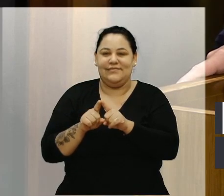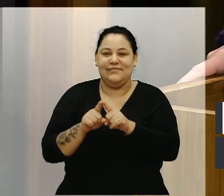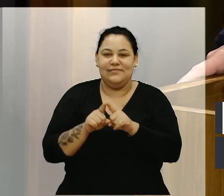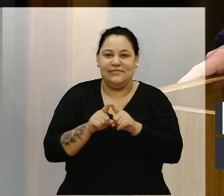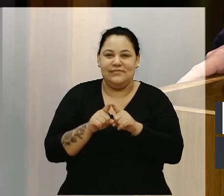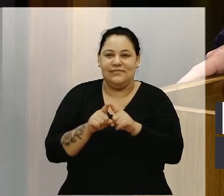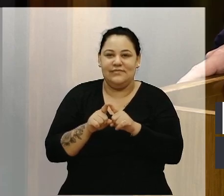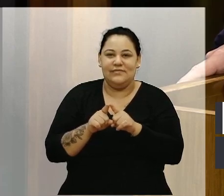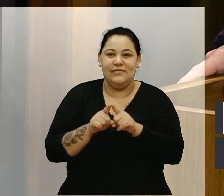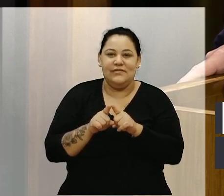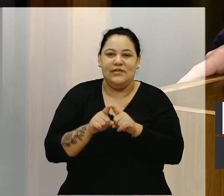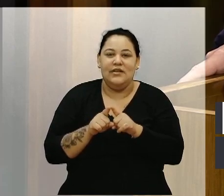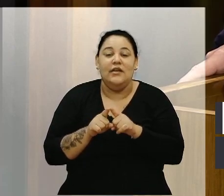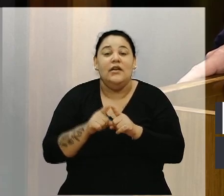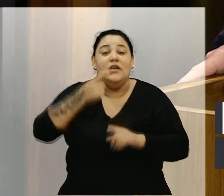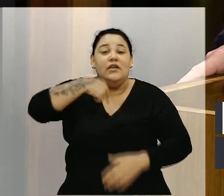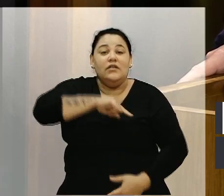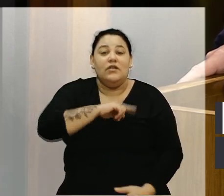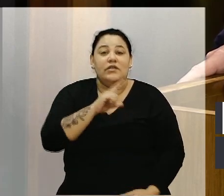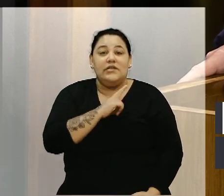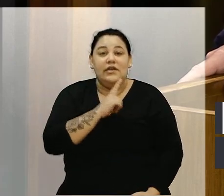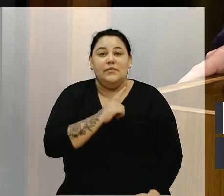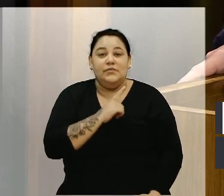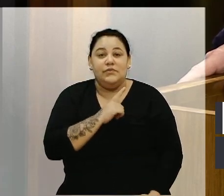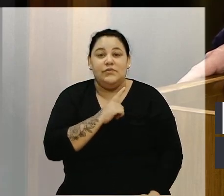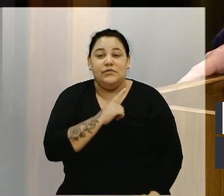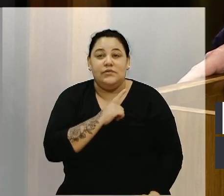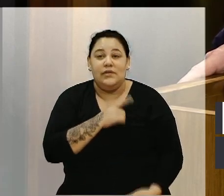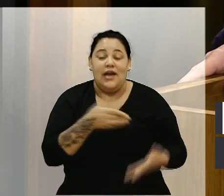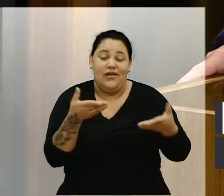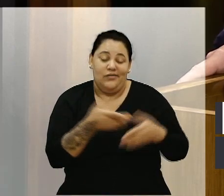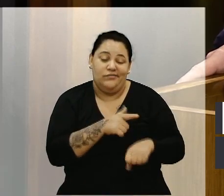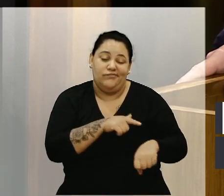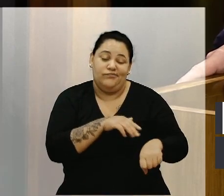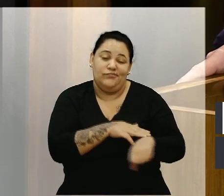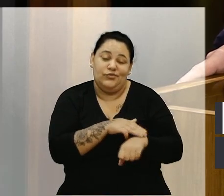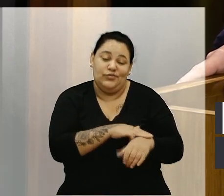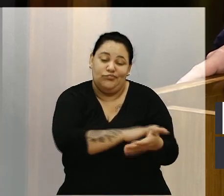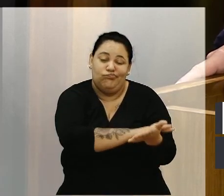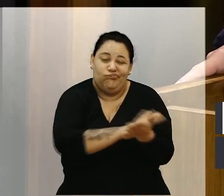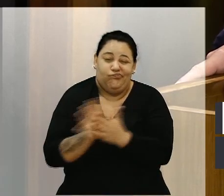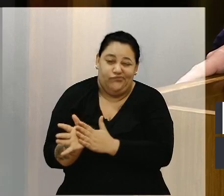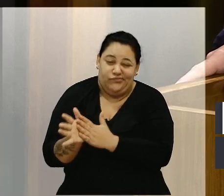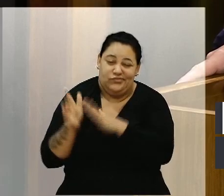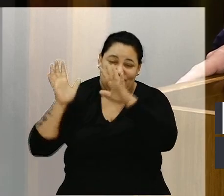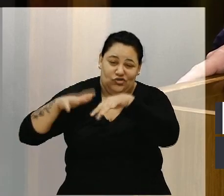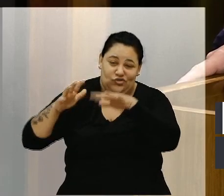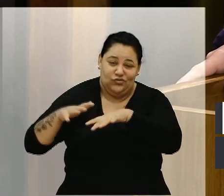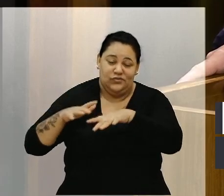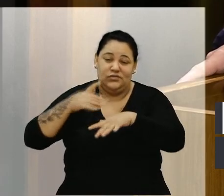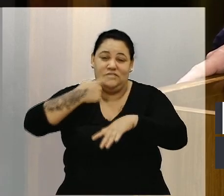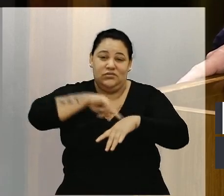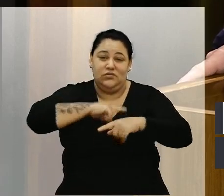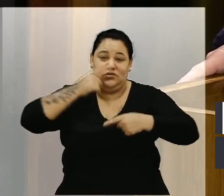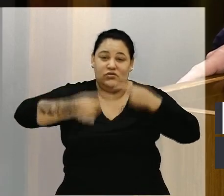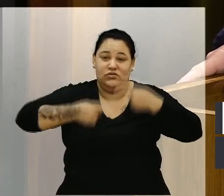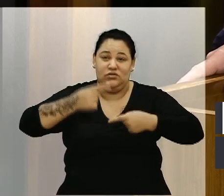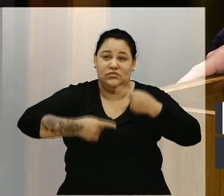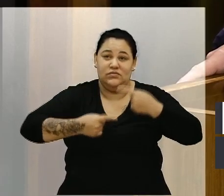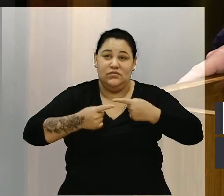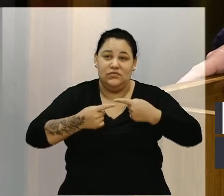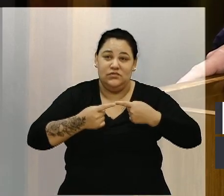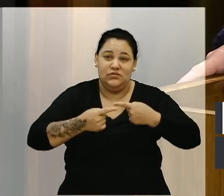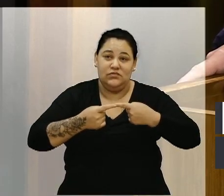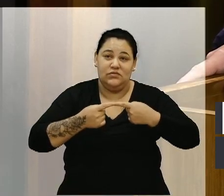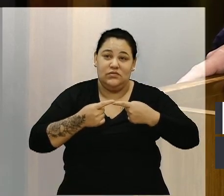que nós temos, inclusive, nesse momento de catástrofe, e discutíamos anteriormente a criação de uma frente